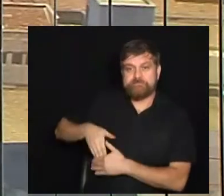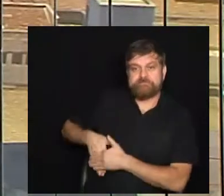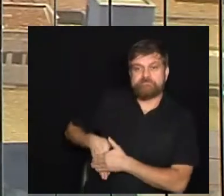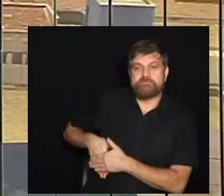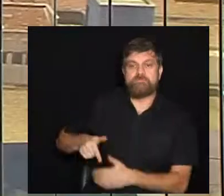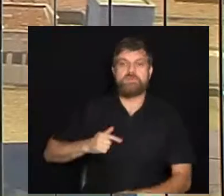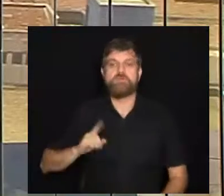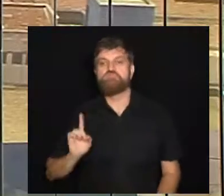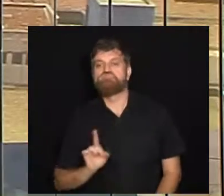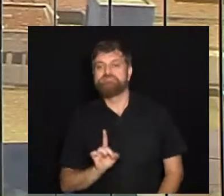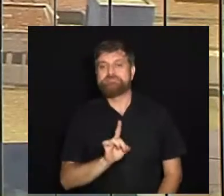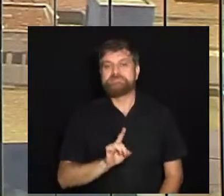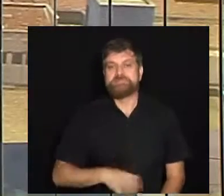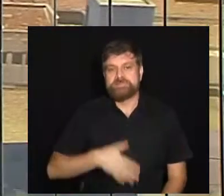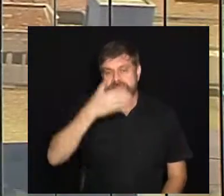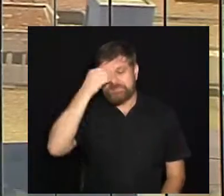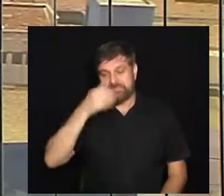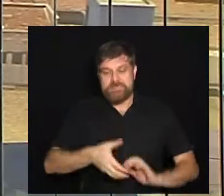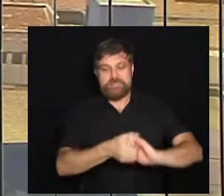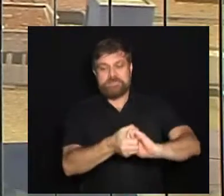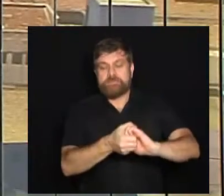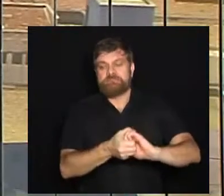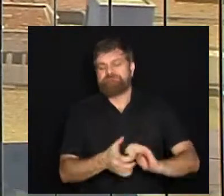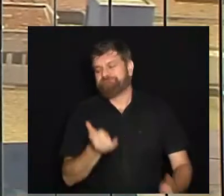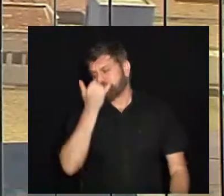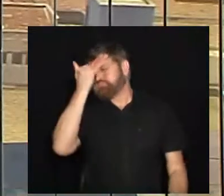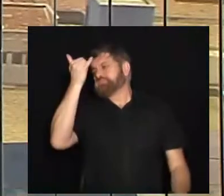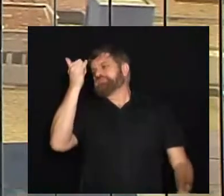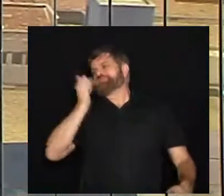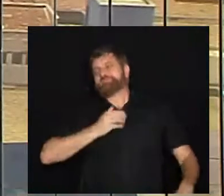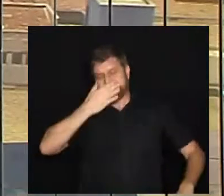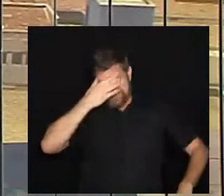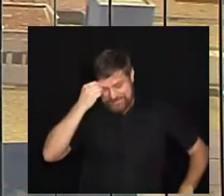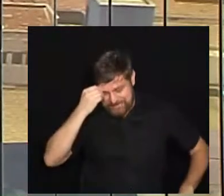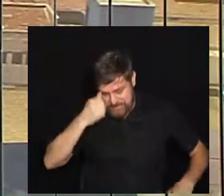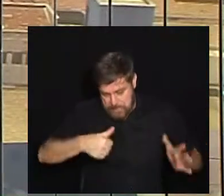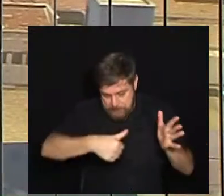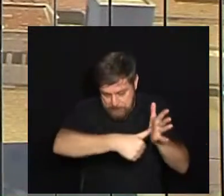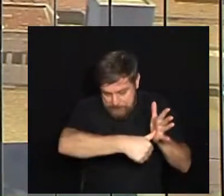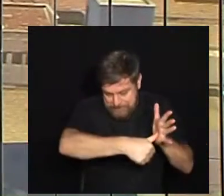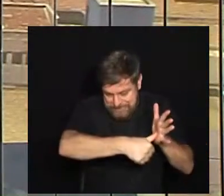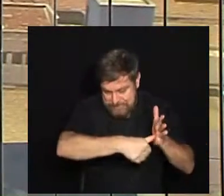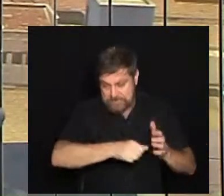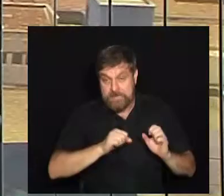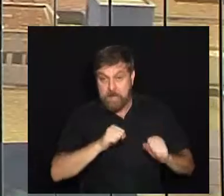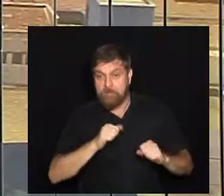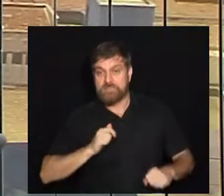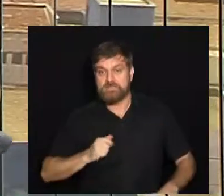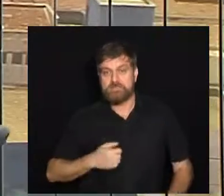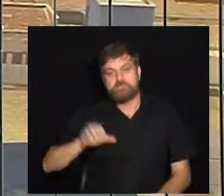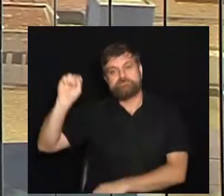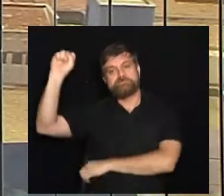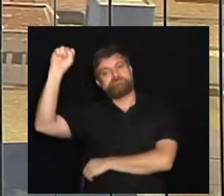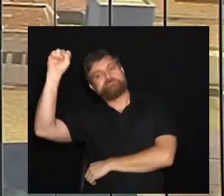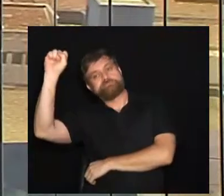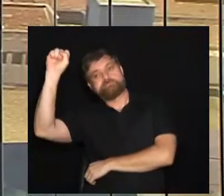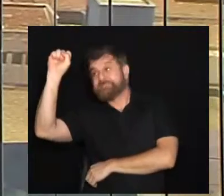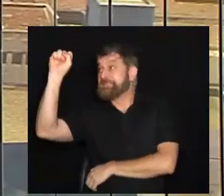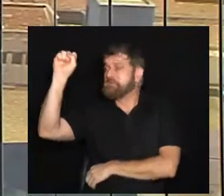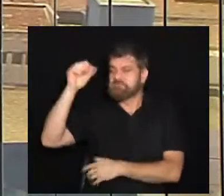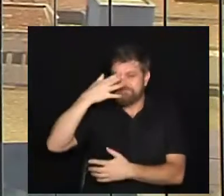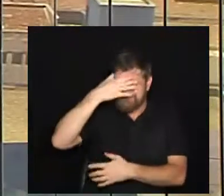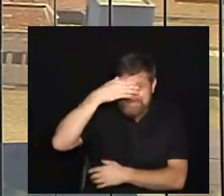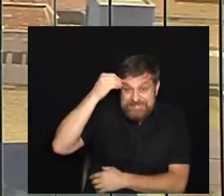qualquer lugar que você vá se você esquecer vai lá apertou a mão de uma pessoa né apertou o botão do elevador para subir no escritório é apoiou no aparelho na